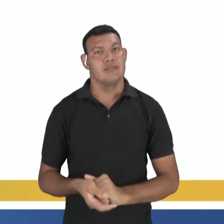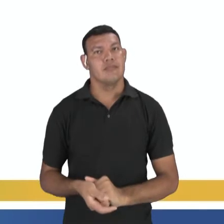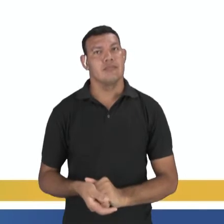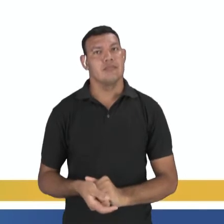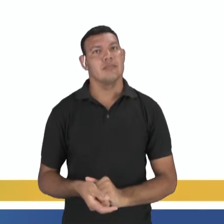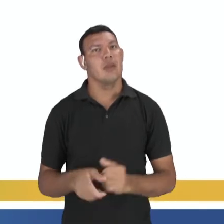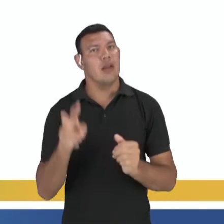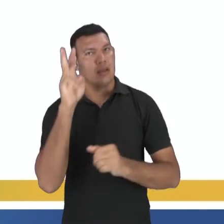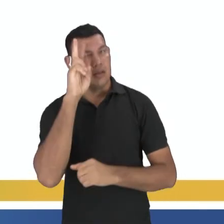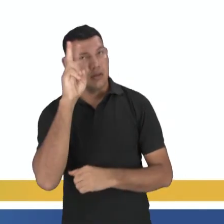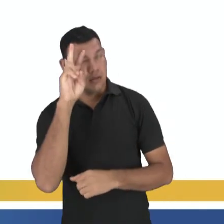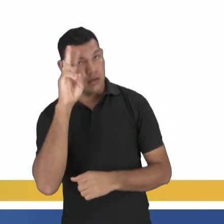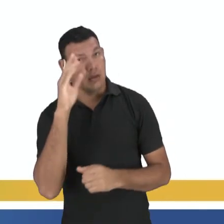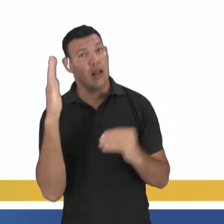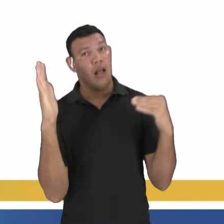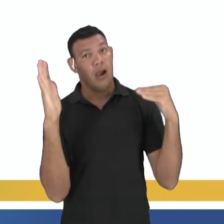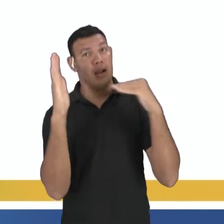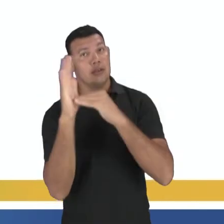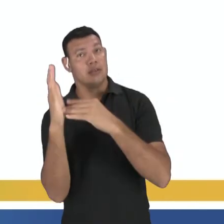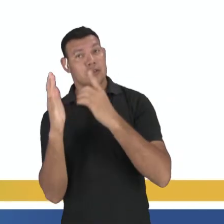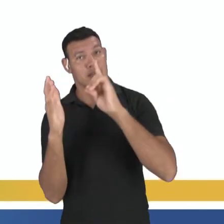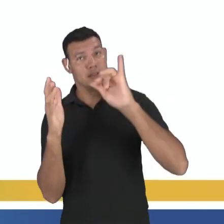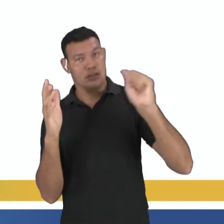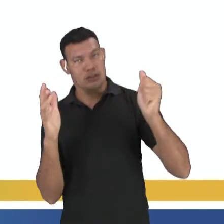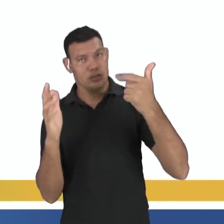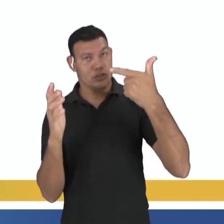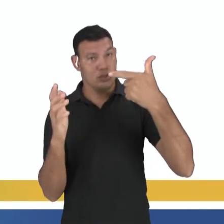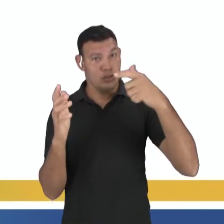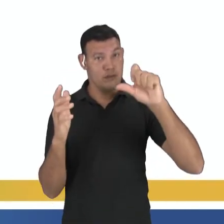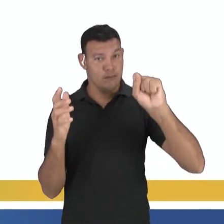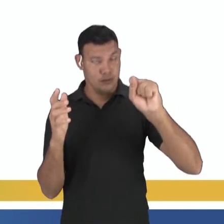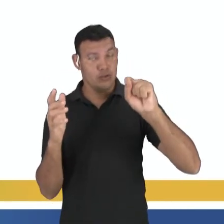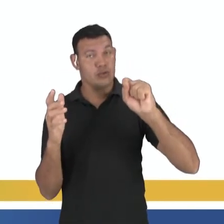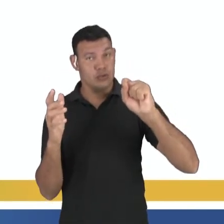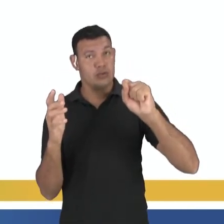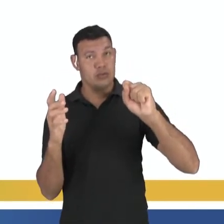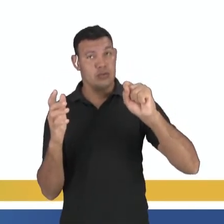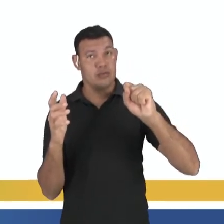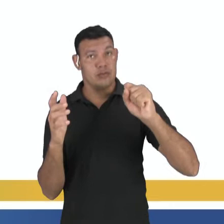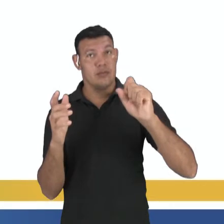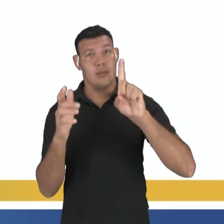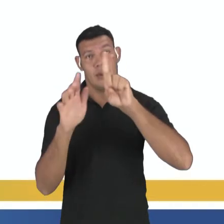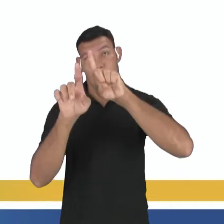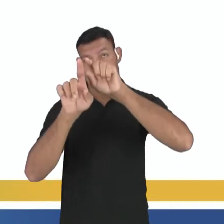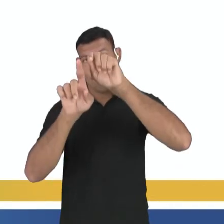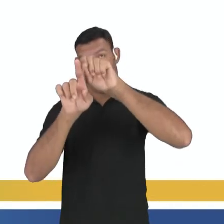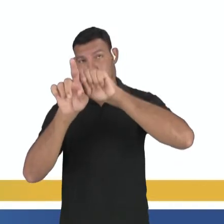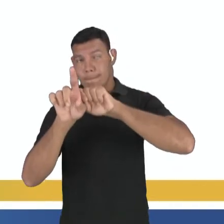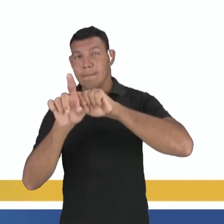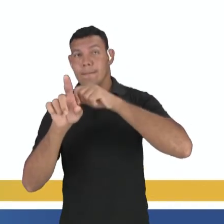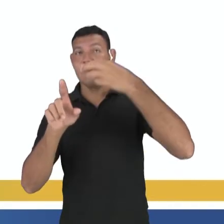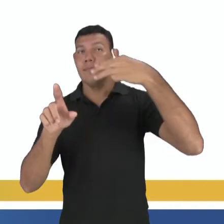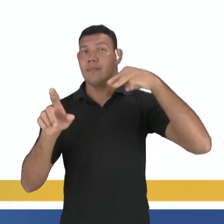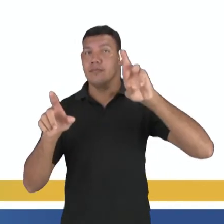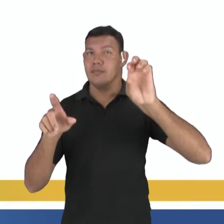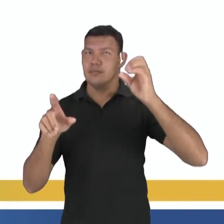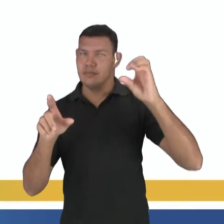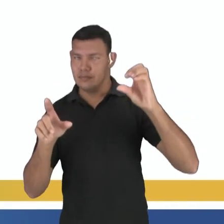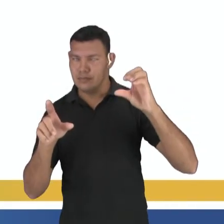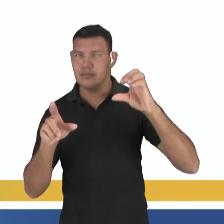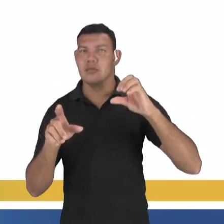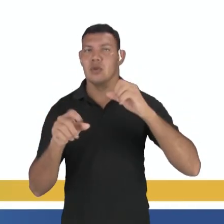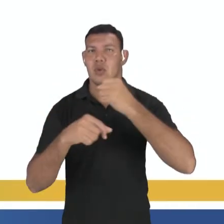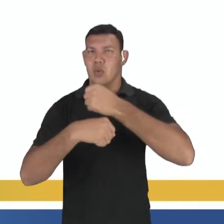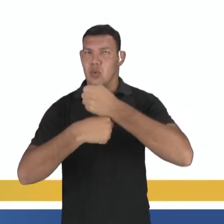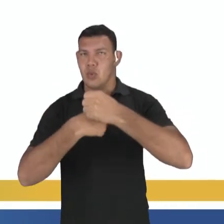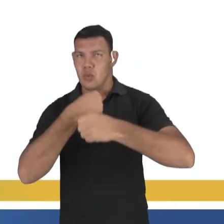que isso daí, gente, é até o dia 28 de março de 2020. Eu sei que no momento a pandemia tem outros números que